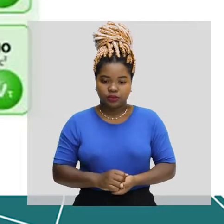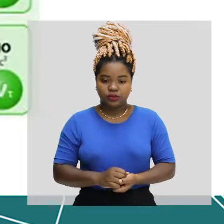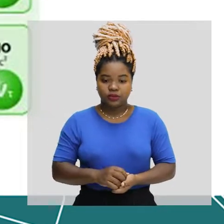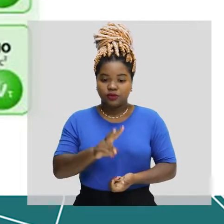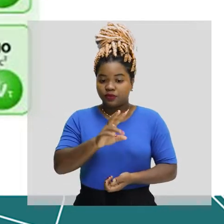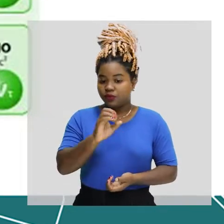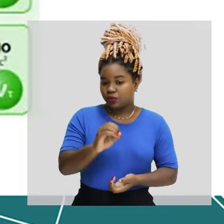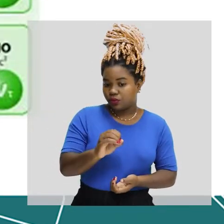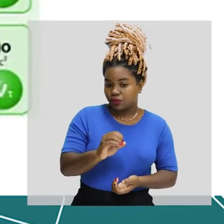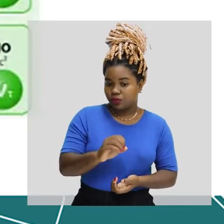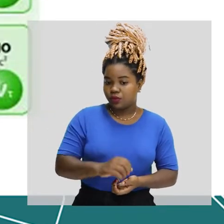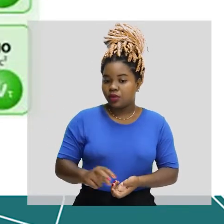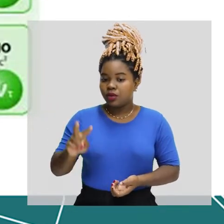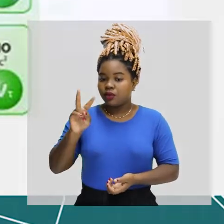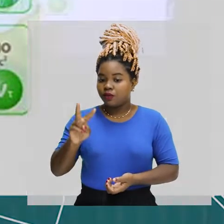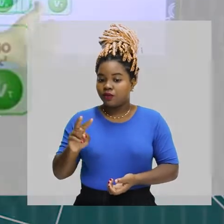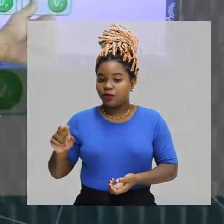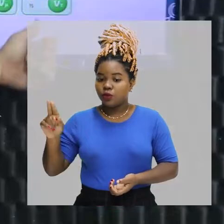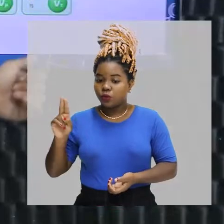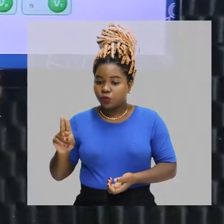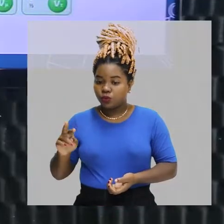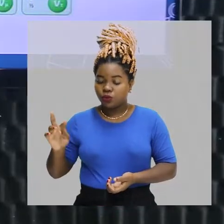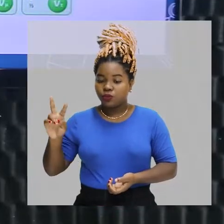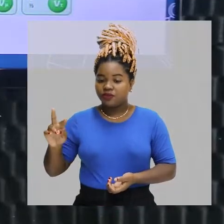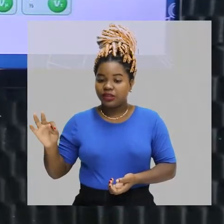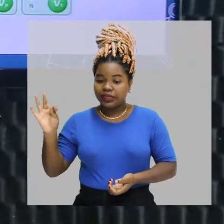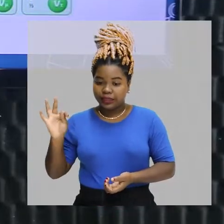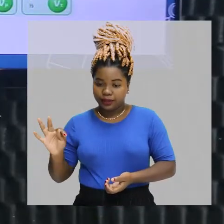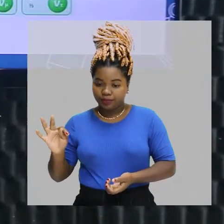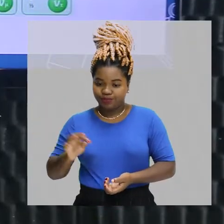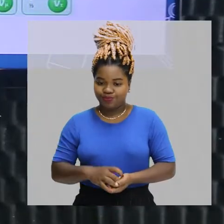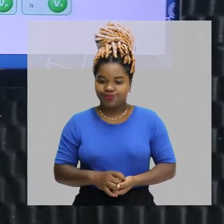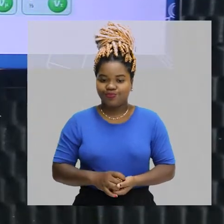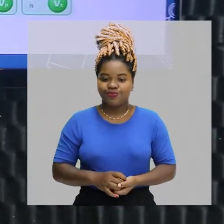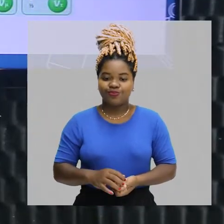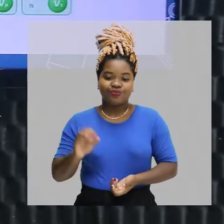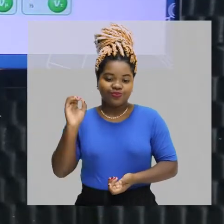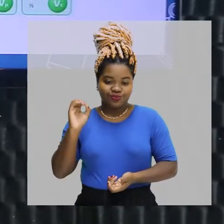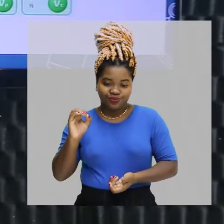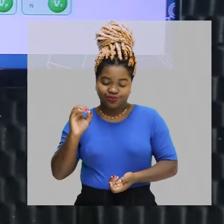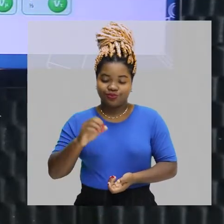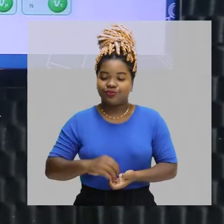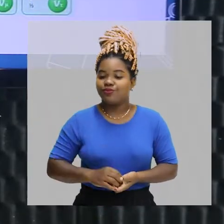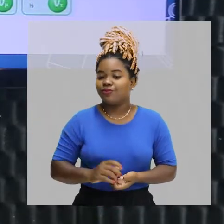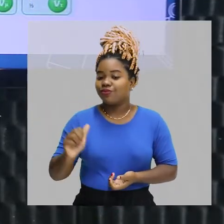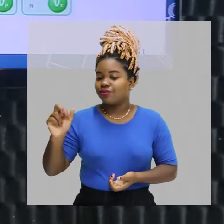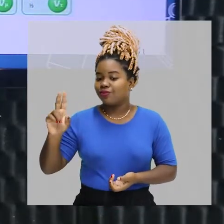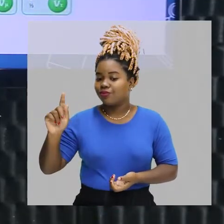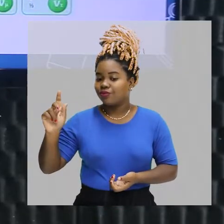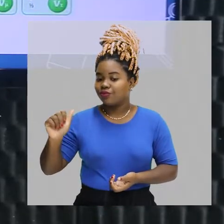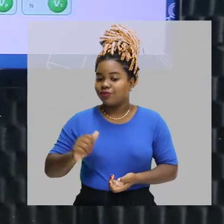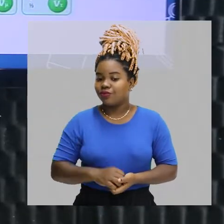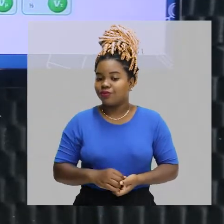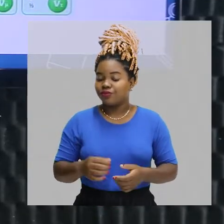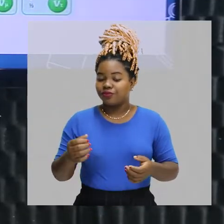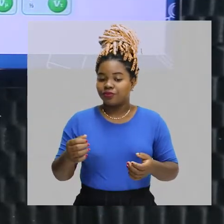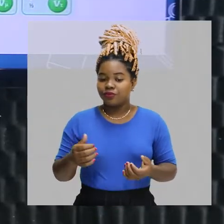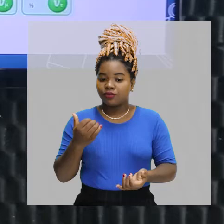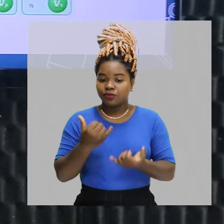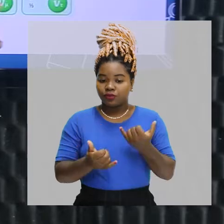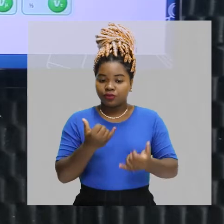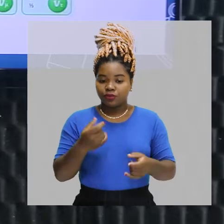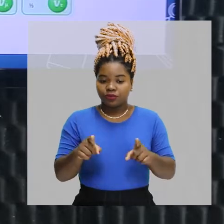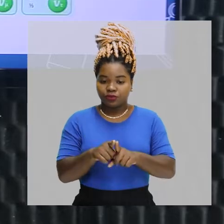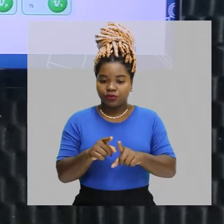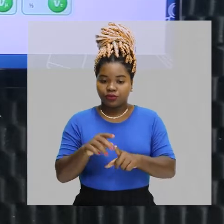O mu neutrino, a carga é zero. E o tal neutrino, a carga também é zero. Tá certo? Percebo que eles também têm uma semelhança quanto ao